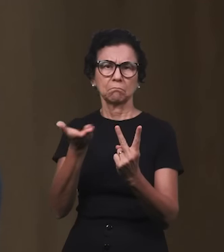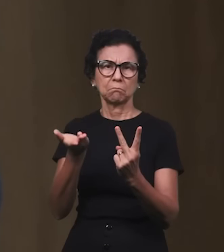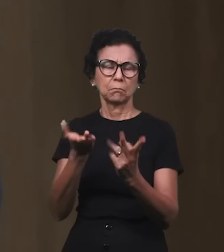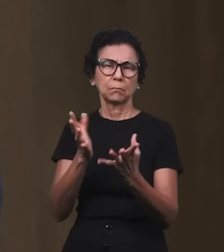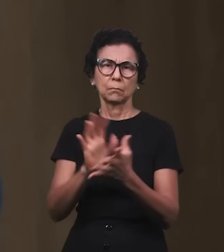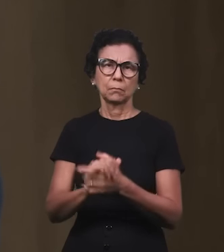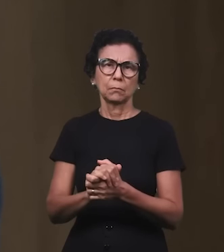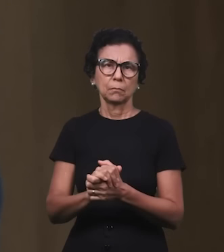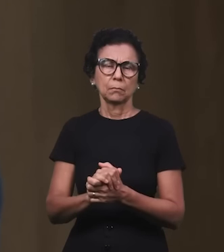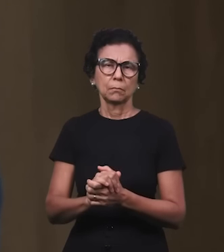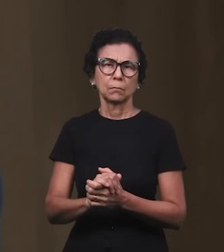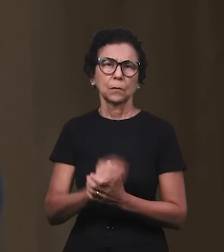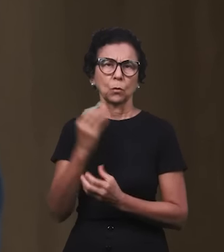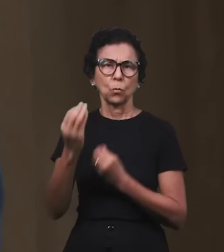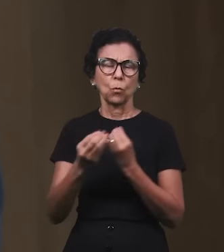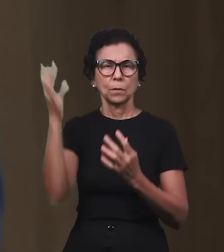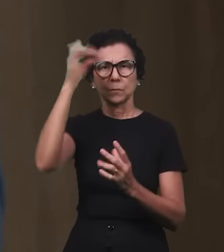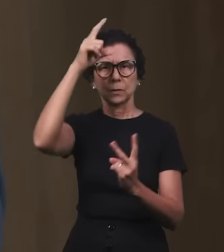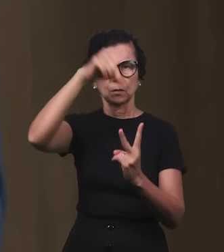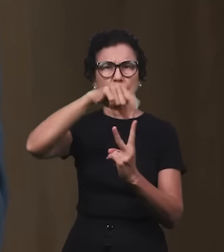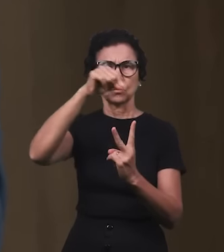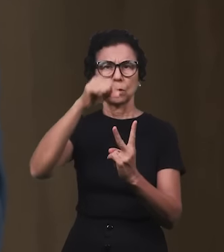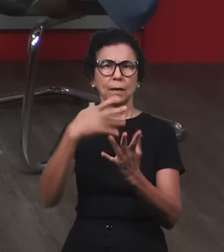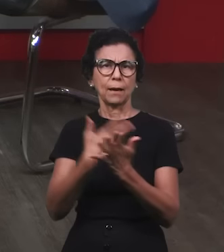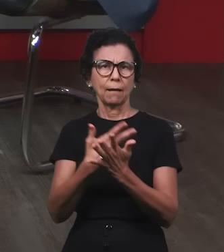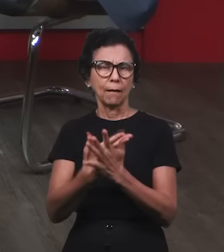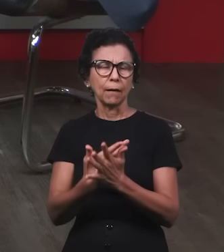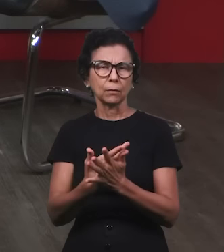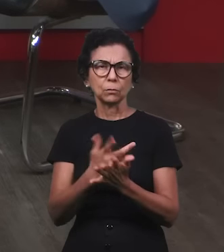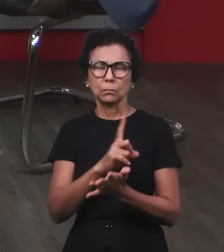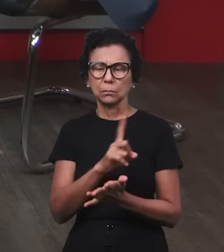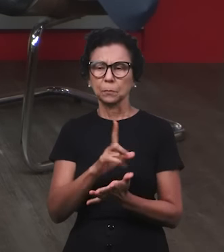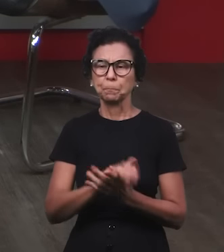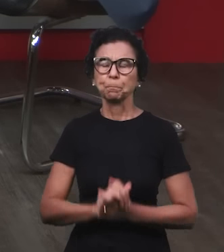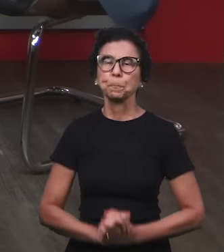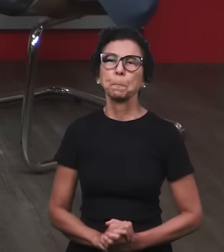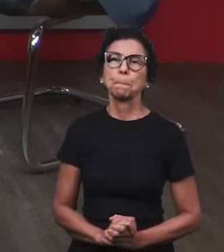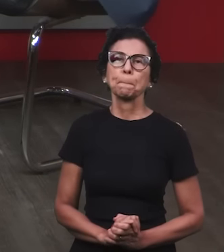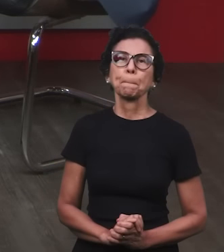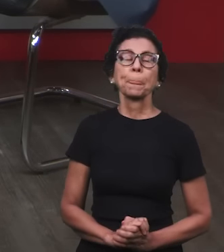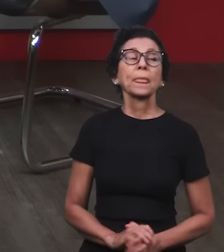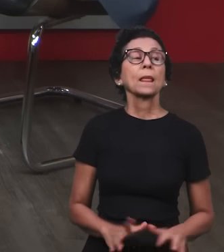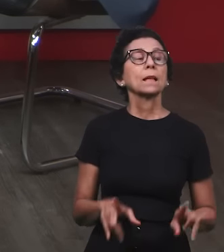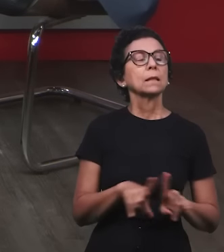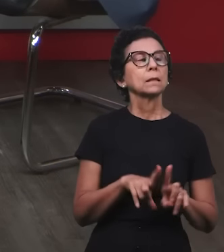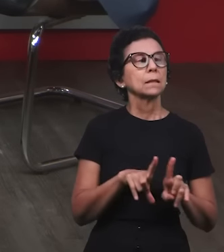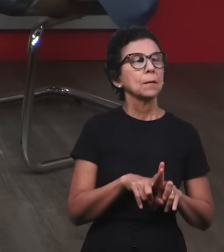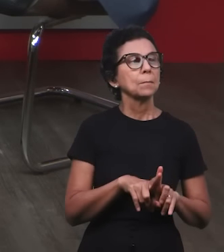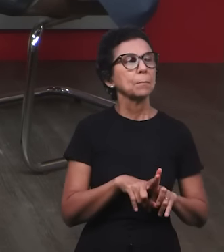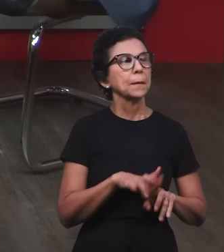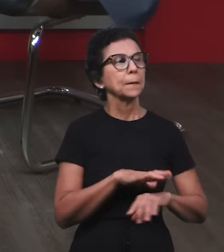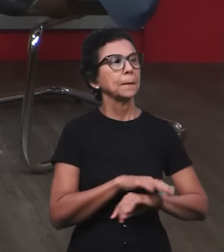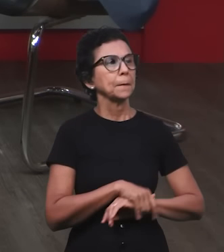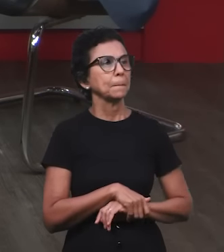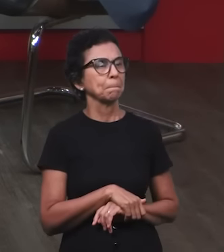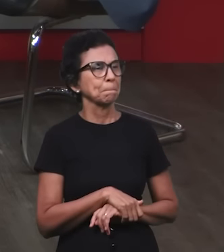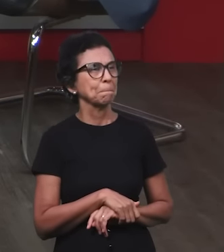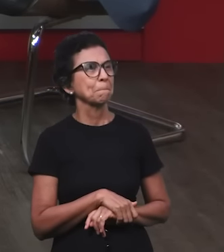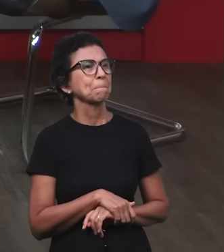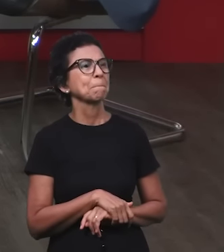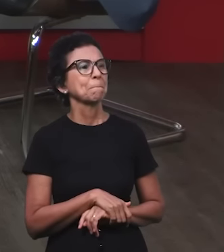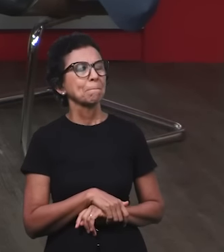de Samuel. Agora, outra coisa, Alexandre, para você falar também, a experiência de Ananias e